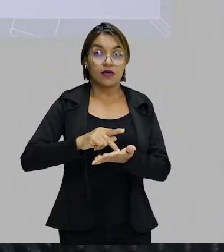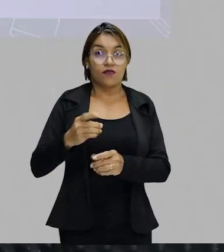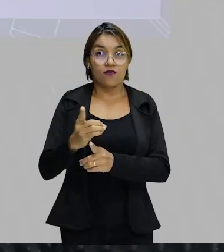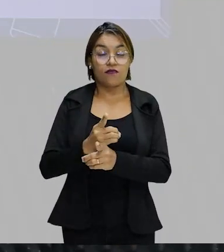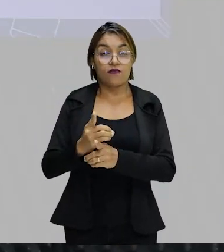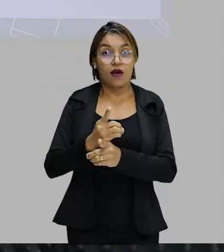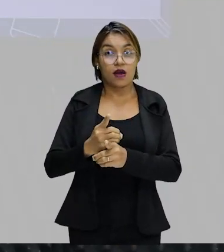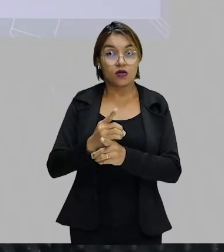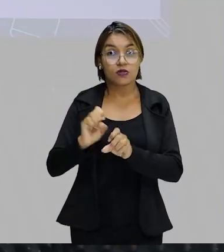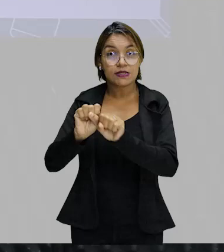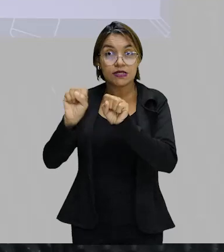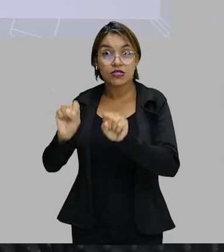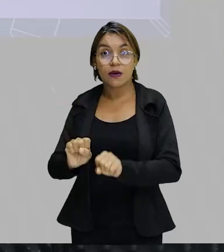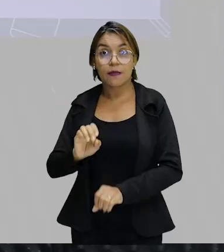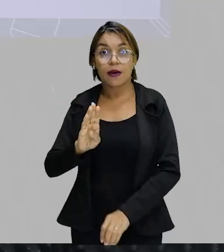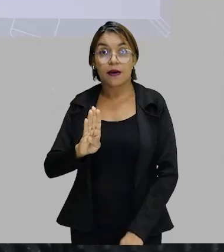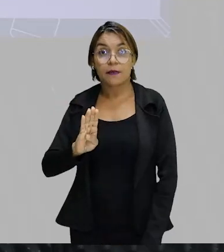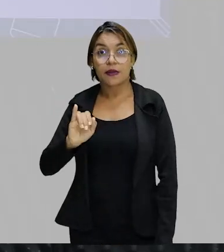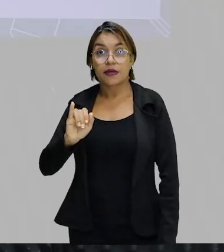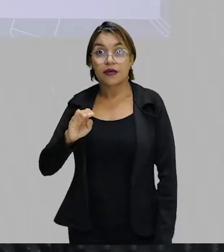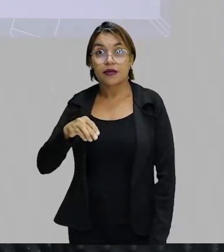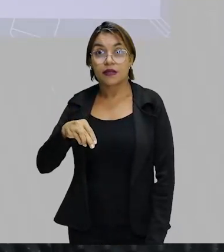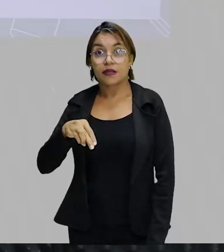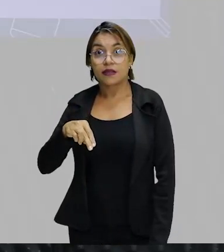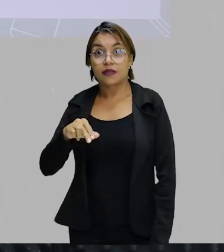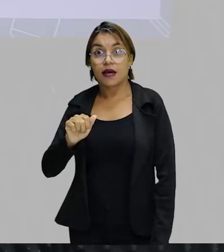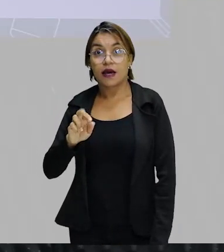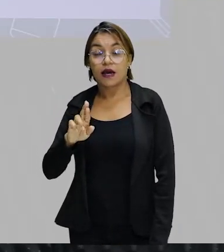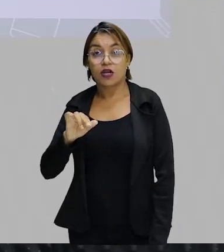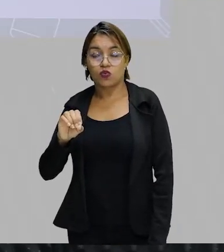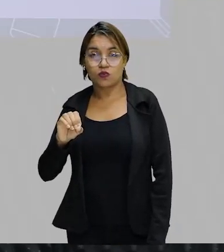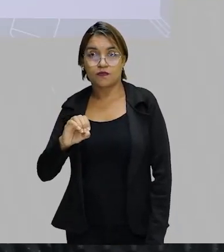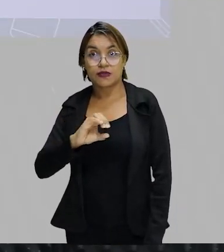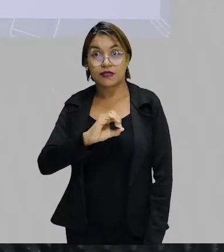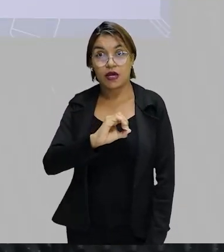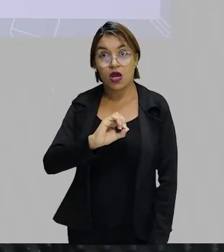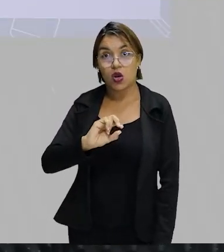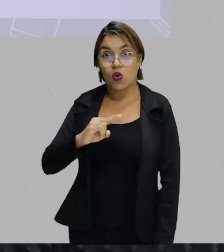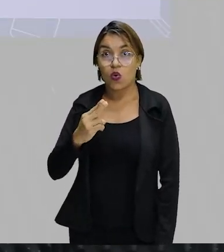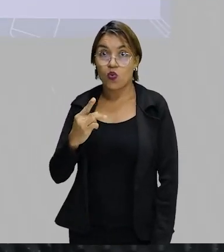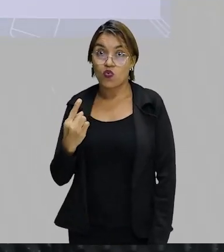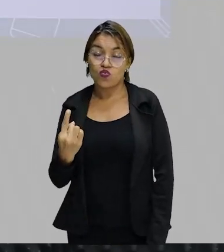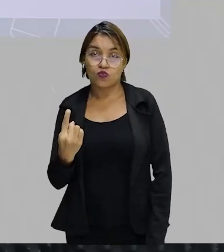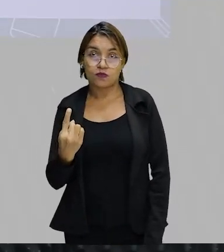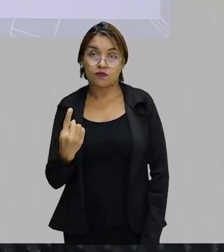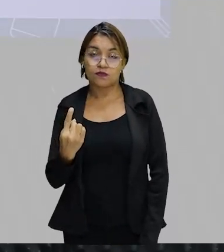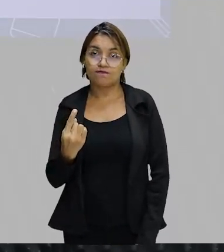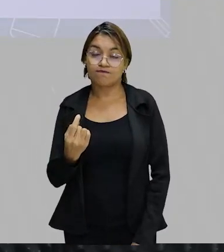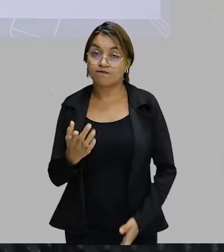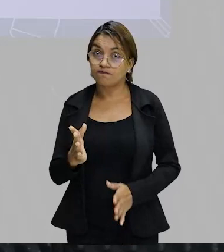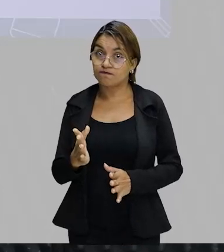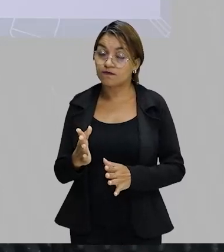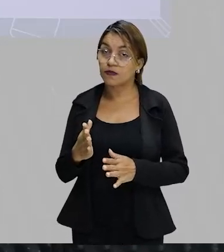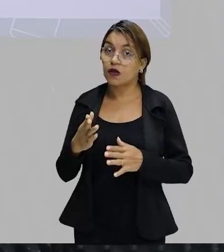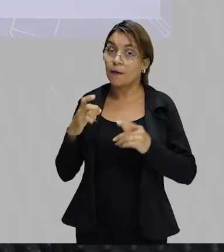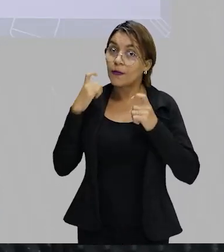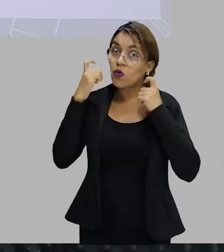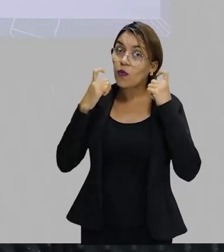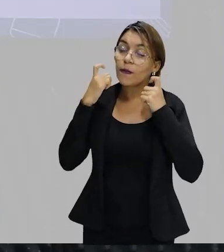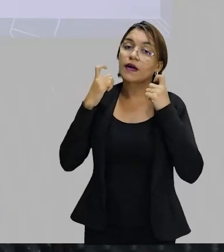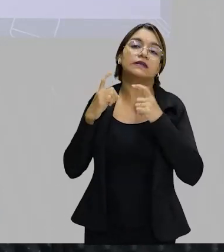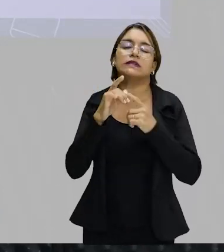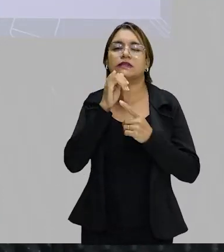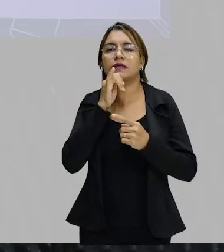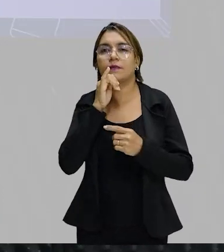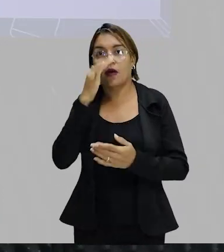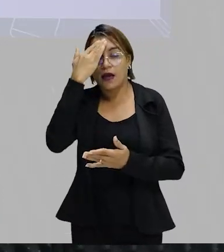sistema binário, 0 ou 1. Então não estranhe, eu fico muito preocupado com isso. Você, claro, eu